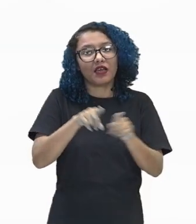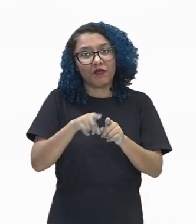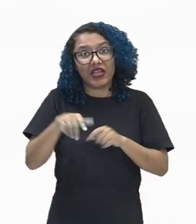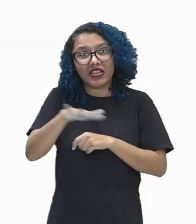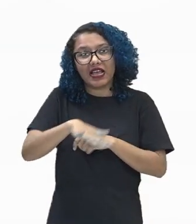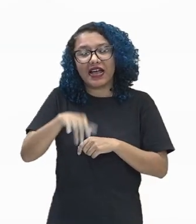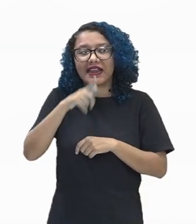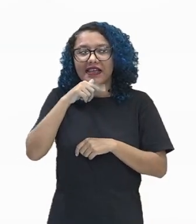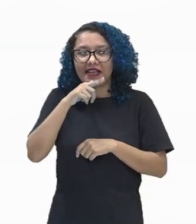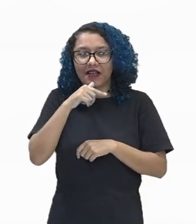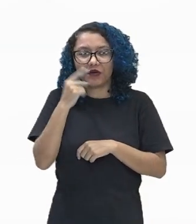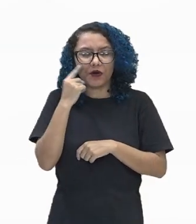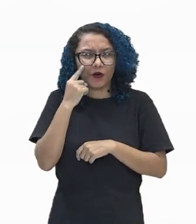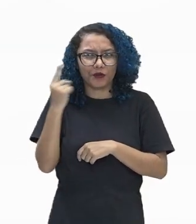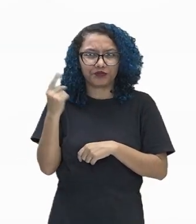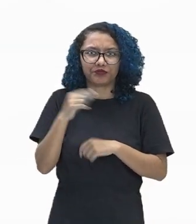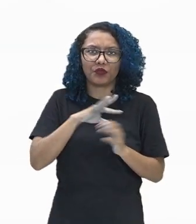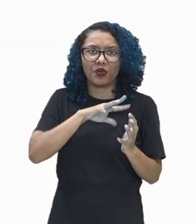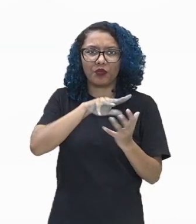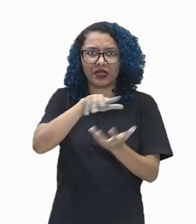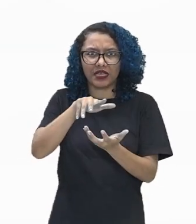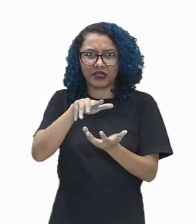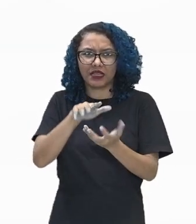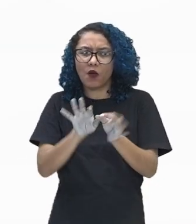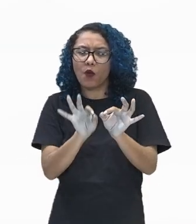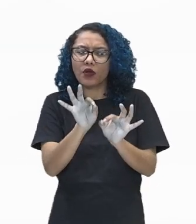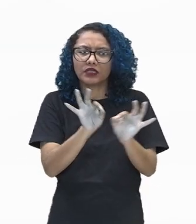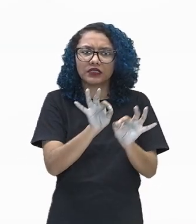nosso planeta ele é dividido da seguinte forma.